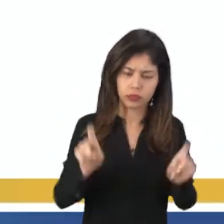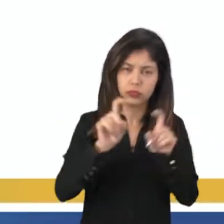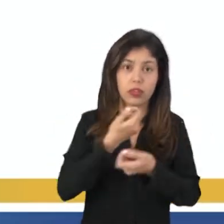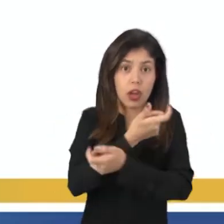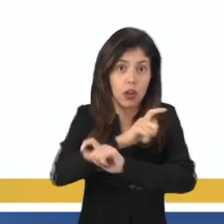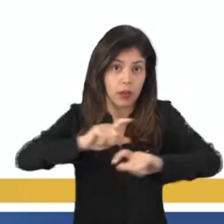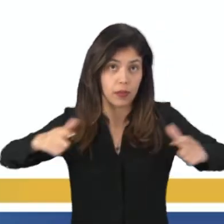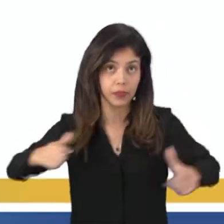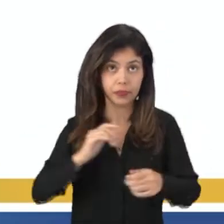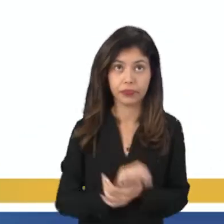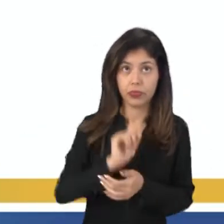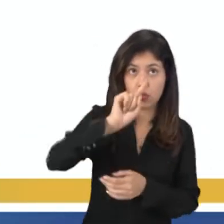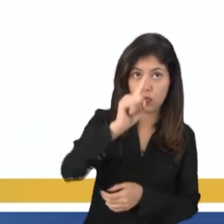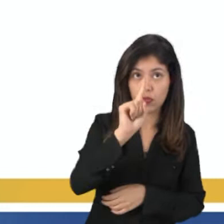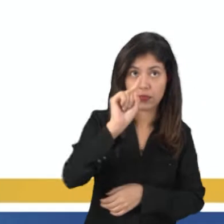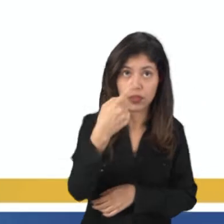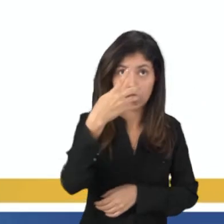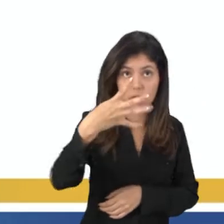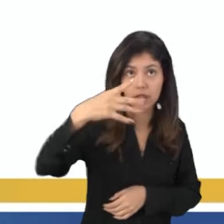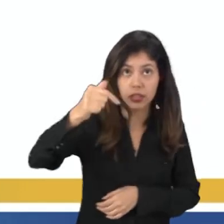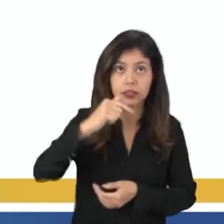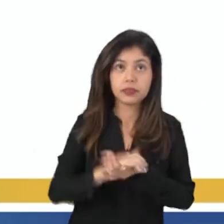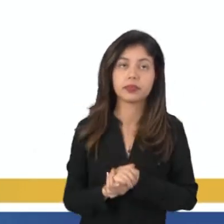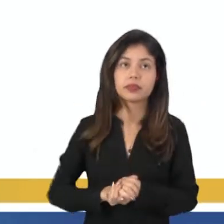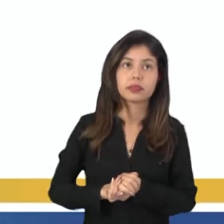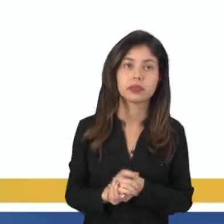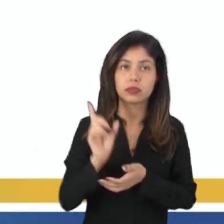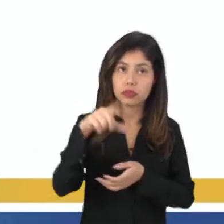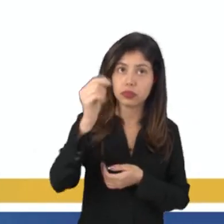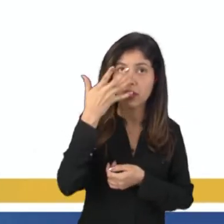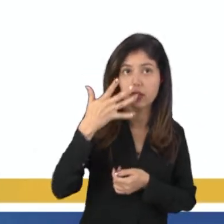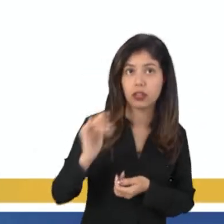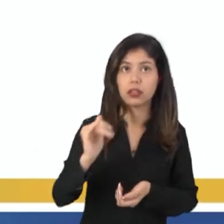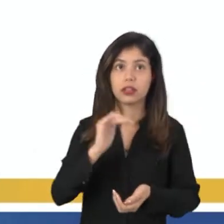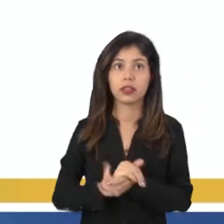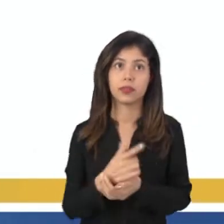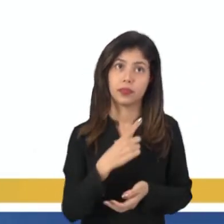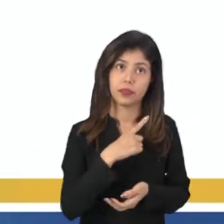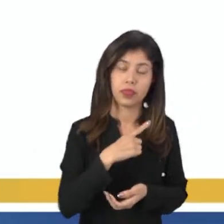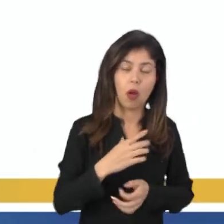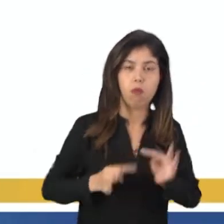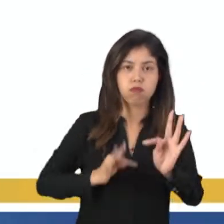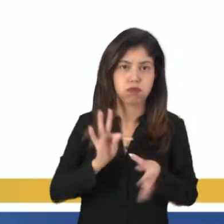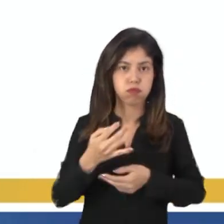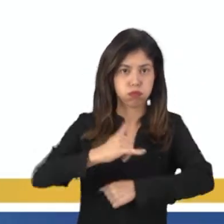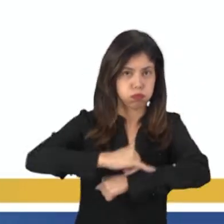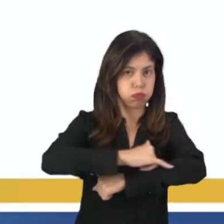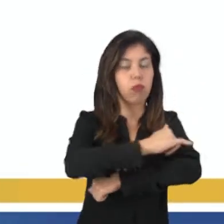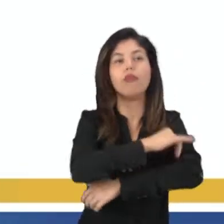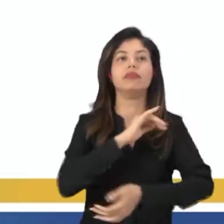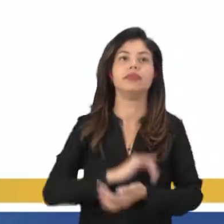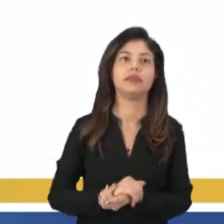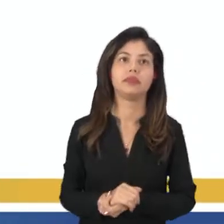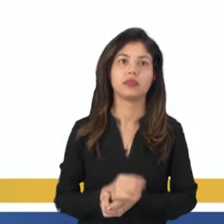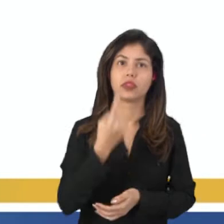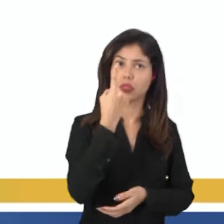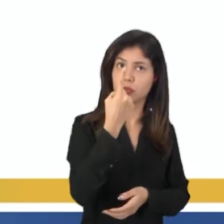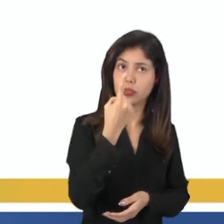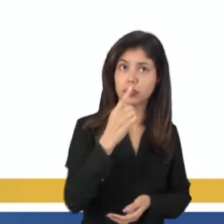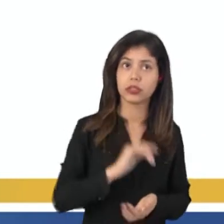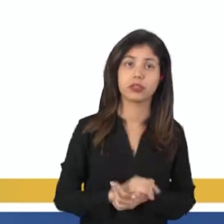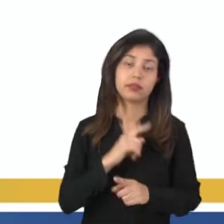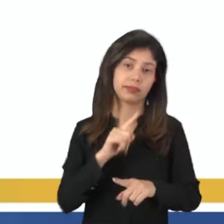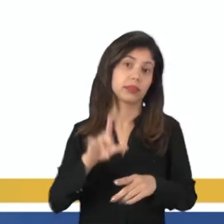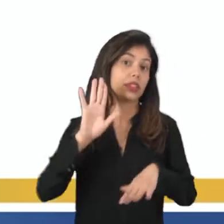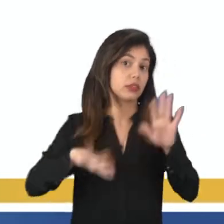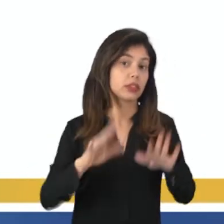aumenta 1,47 vezes as chances da criança ser obesa, ou seja, quase 1,5 vezes